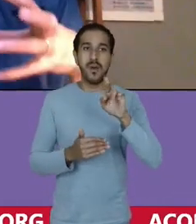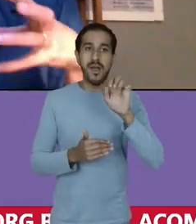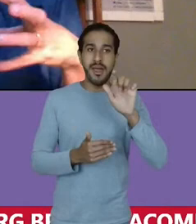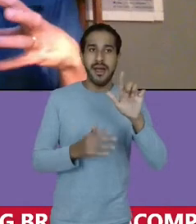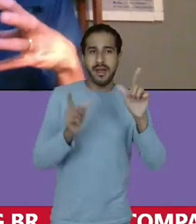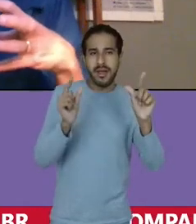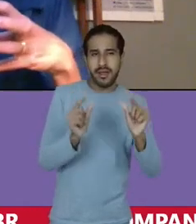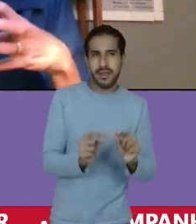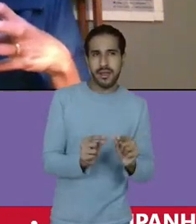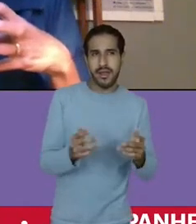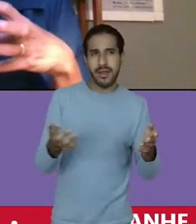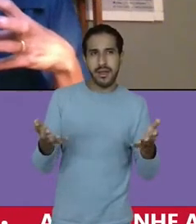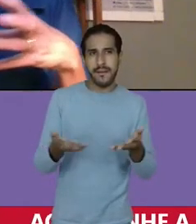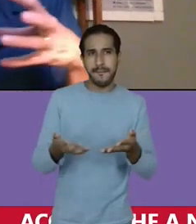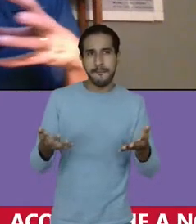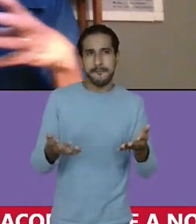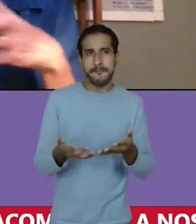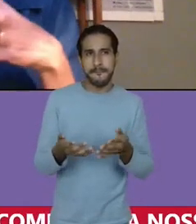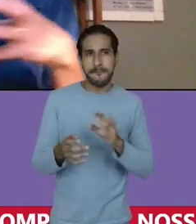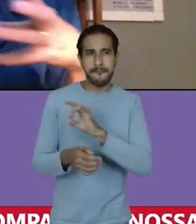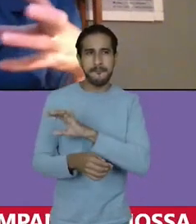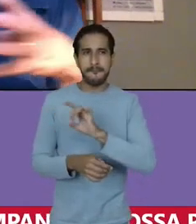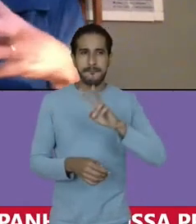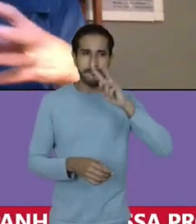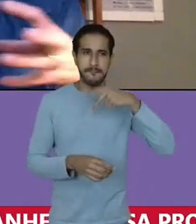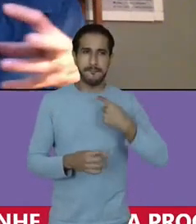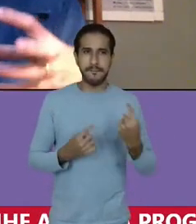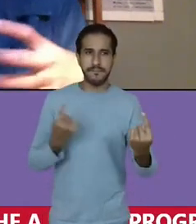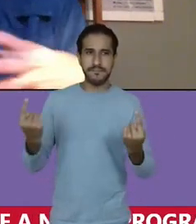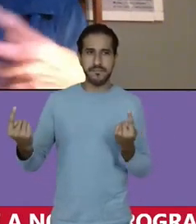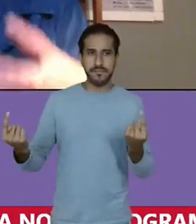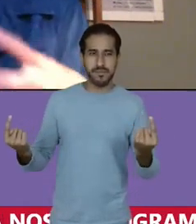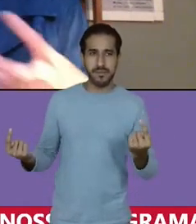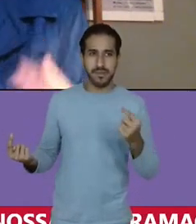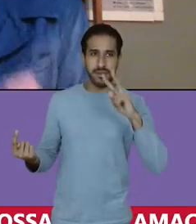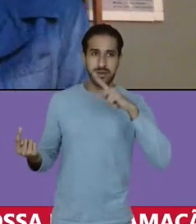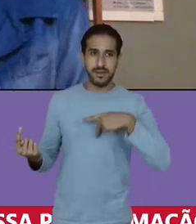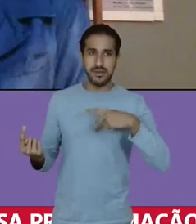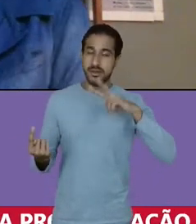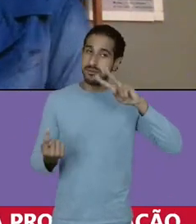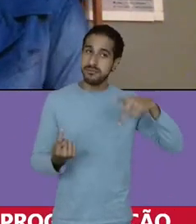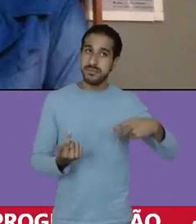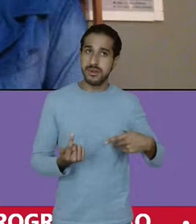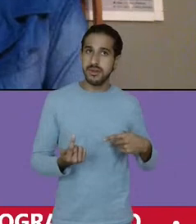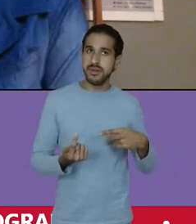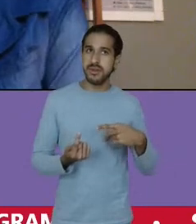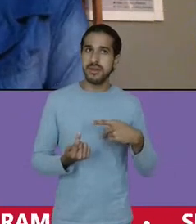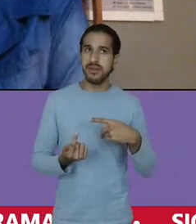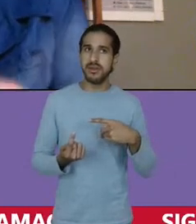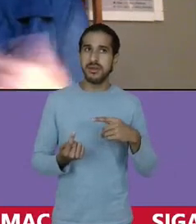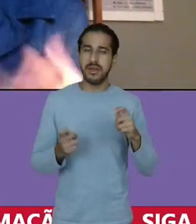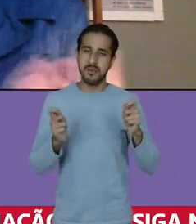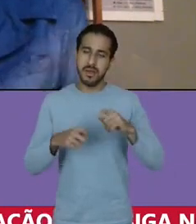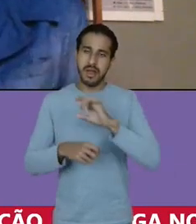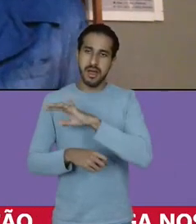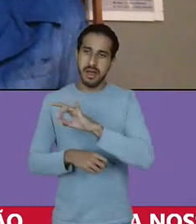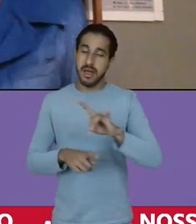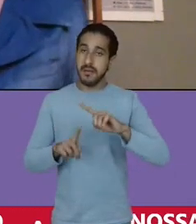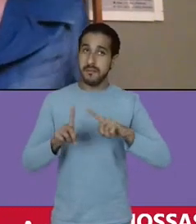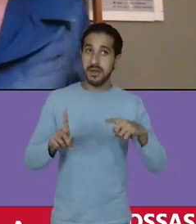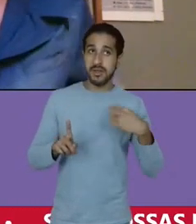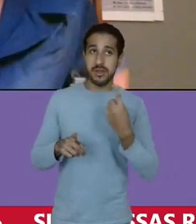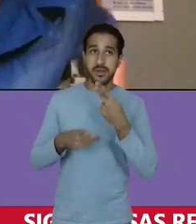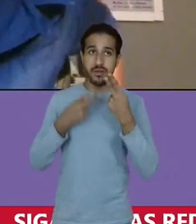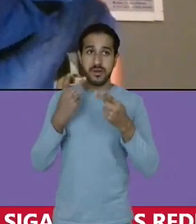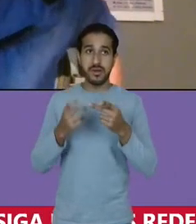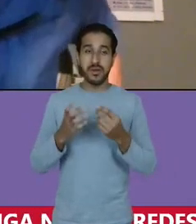diminuiu, ficou, né, cada um isolado na sua casa e tal. na medida, óbvio, da possibilidade de cada um, mas a gente está